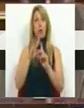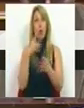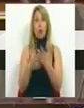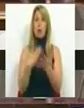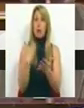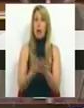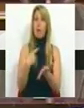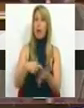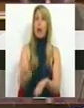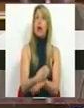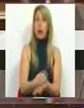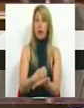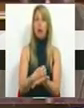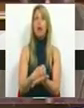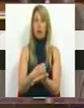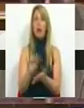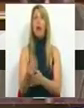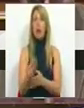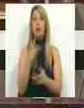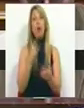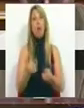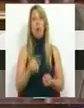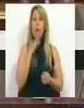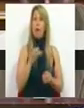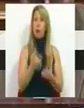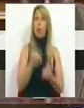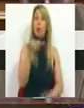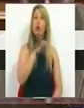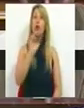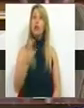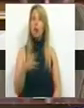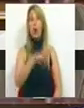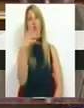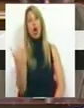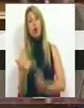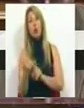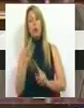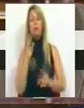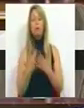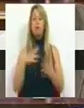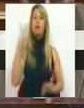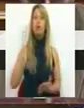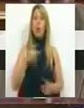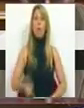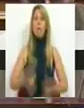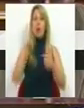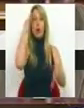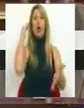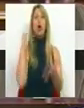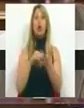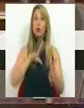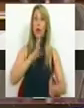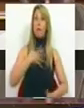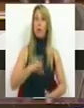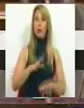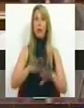de cerca de 200 euros às famílias. A segunda, contribui para que Portugal tenha um dos melhores resultados mundiais em termos de vacinação